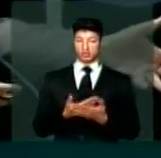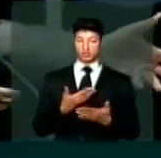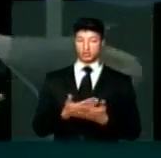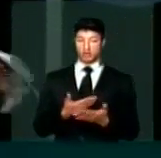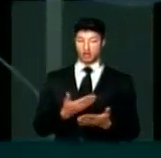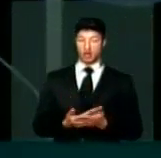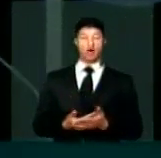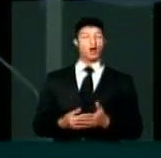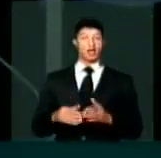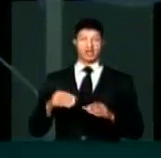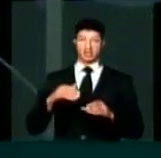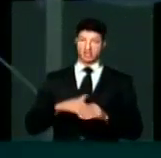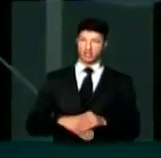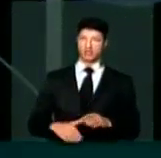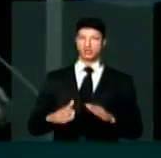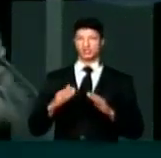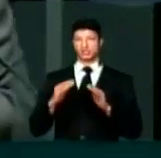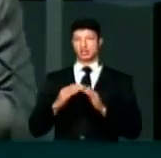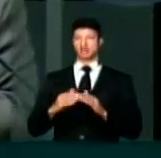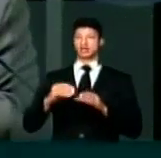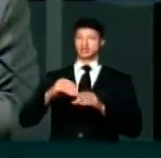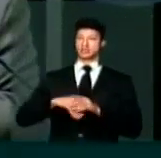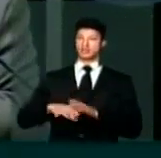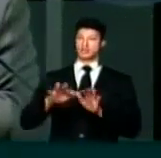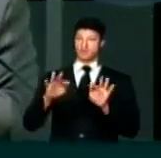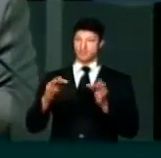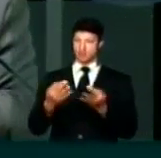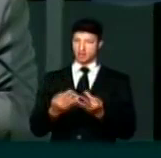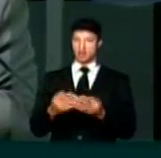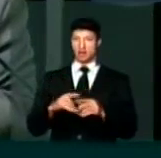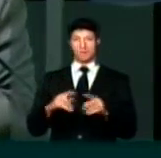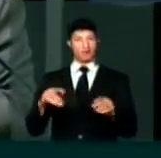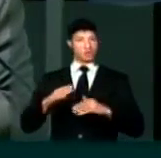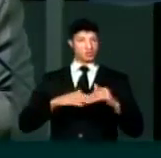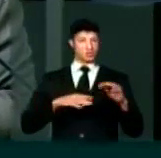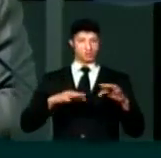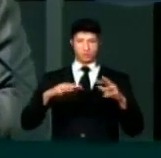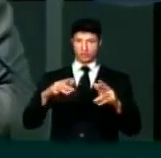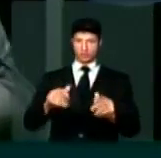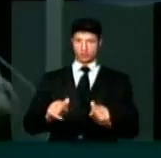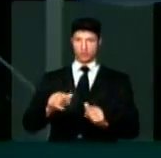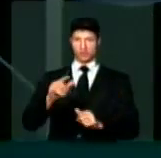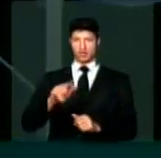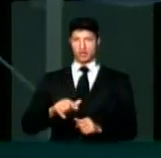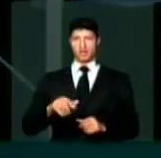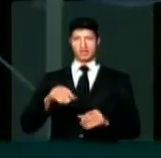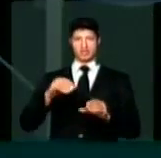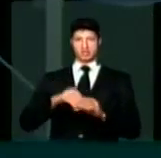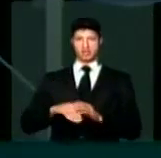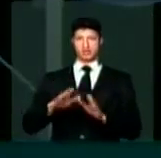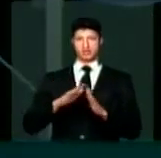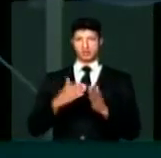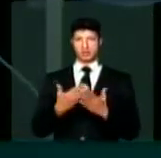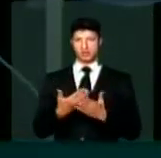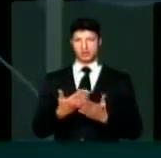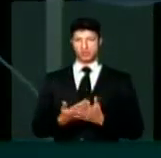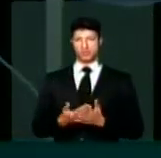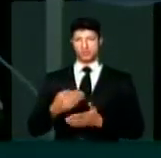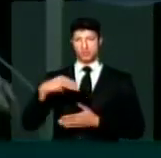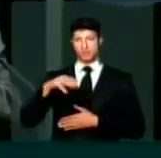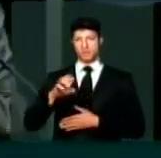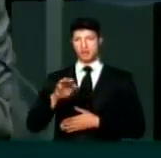constrói em casa, no seio da família, mas, sobretudo, é no estudo